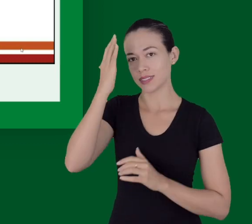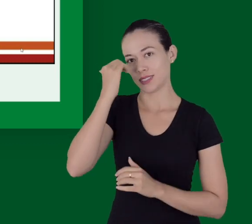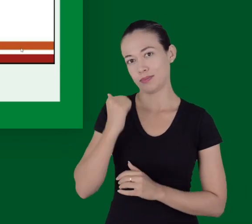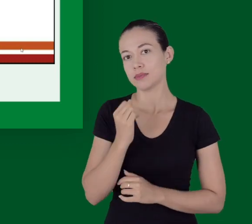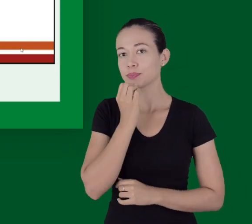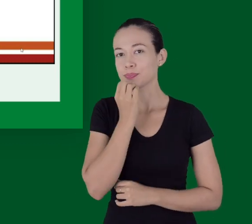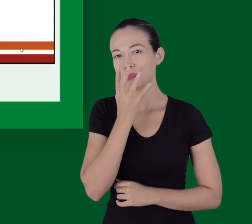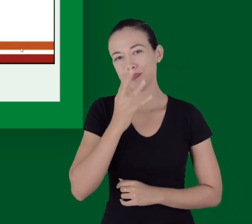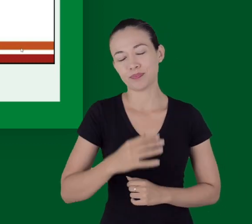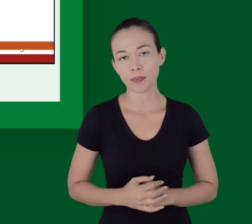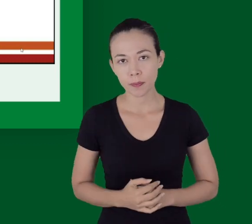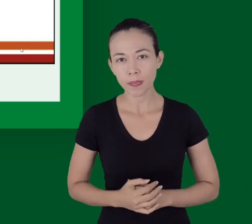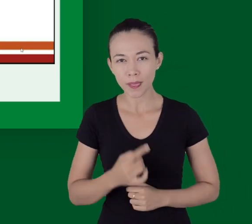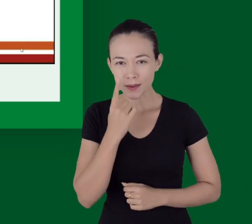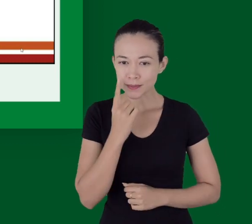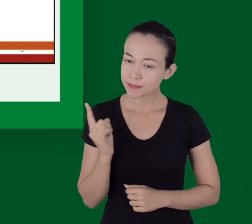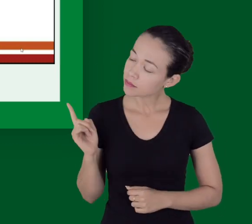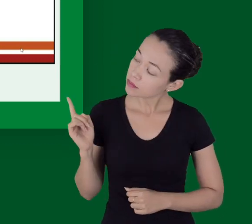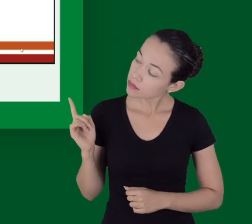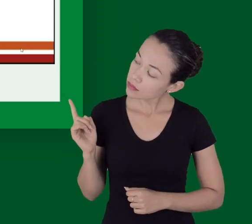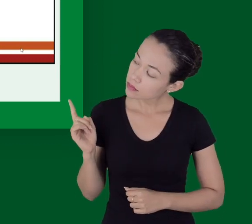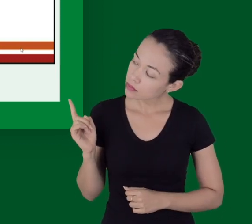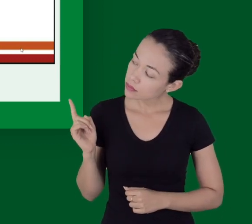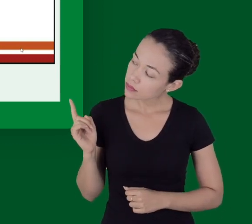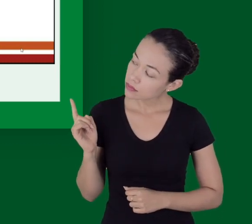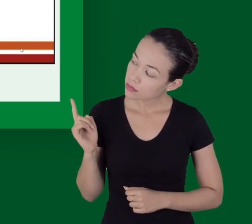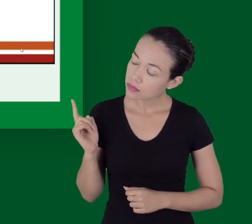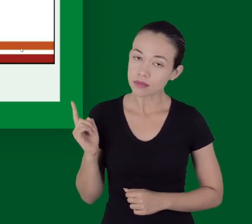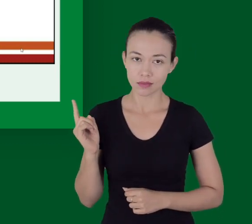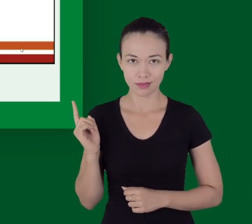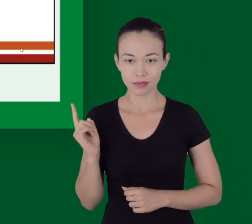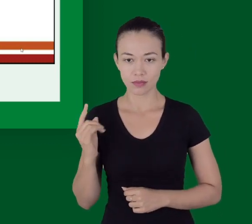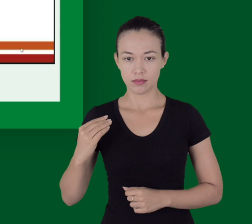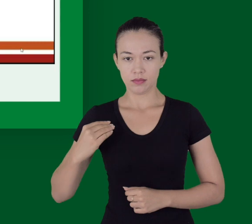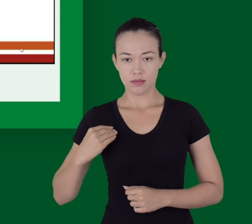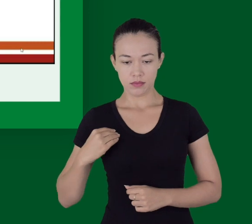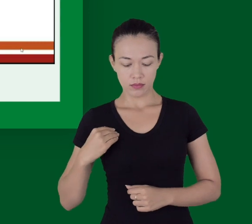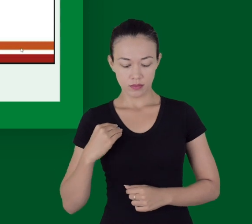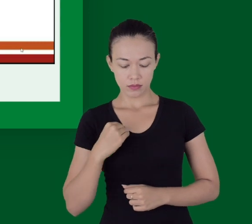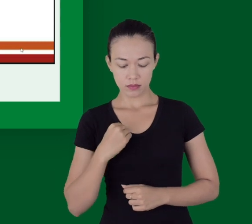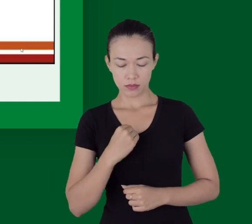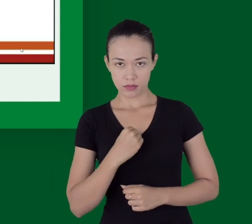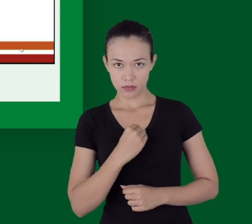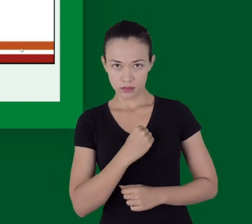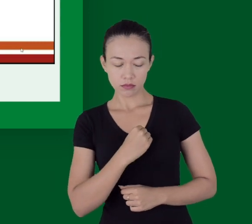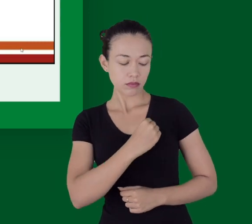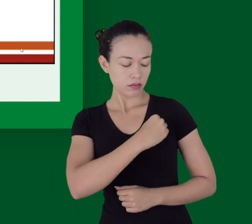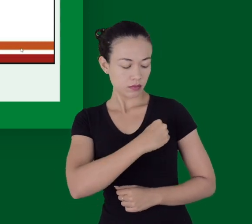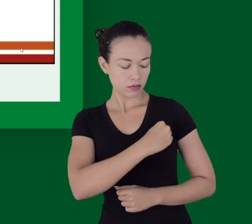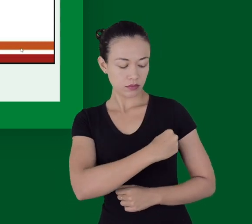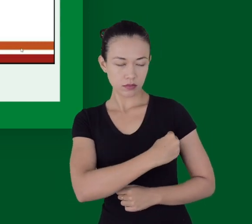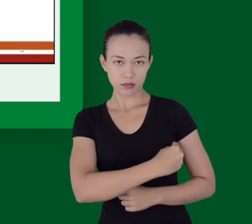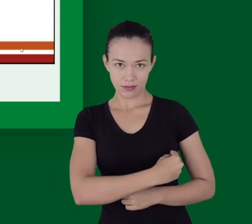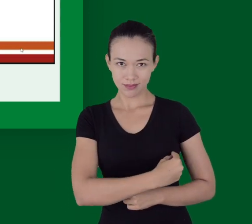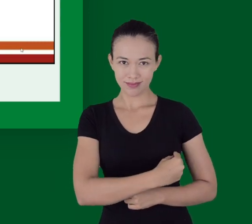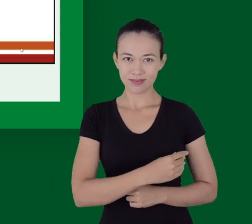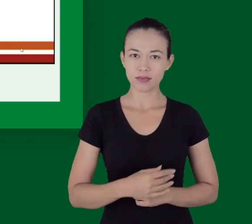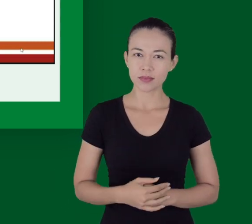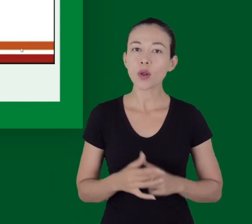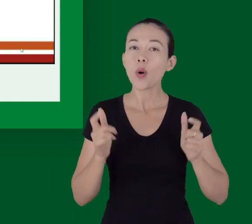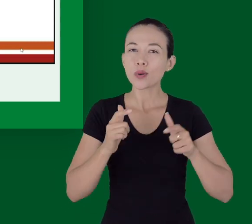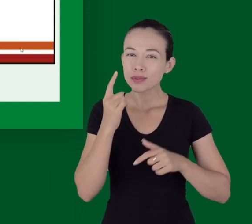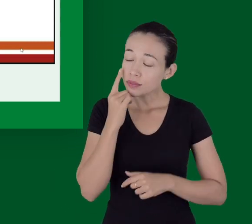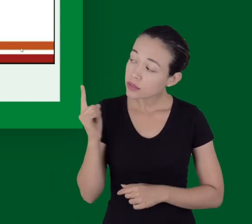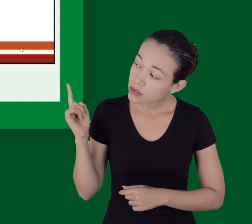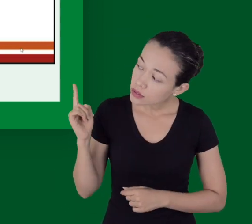sempre bom, sempre colocar nas extremidades, né? Os 4 das extremidades e os do precórdio, né? Sempre na ordem